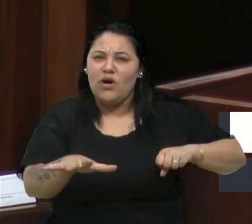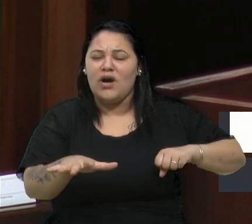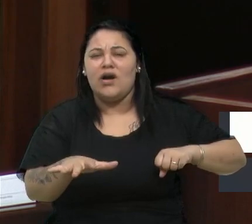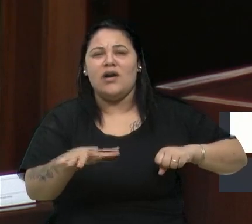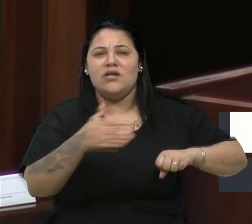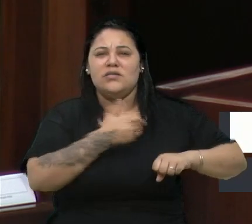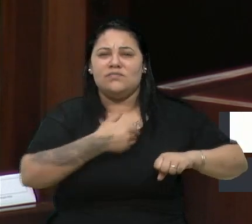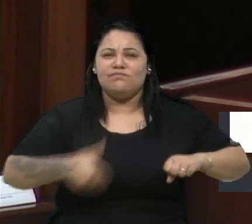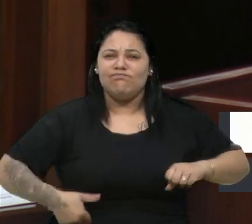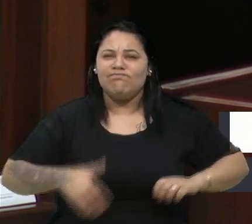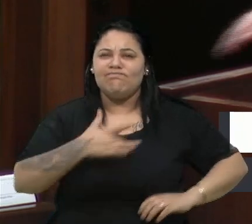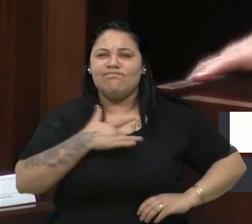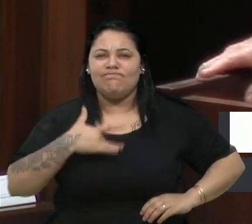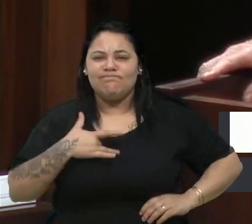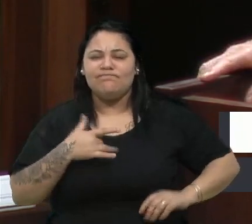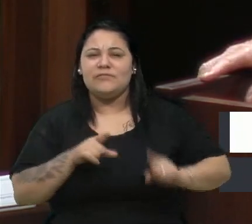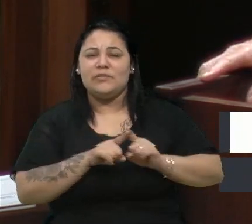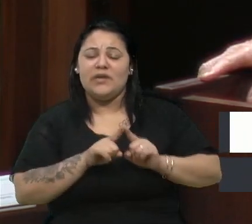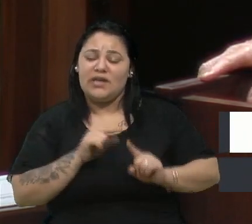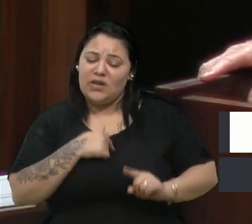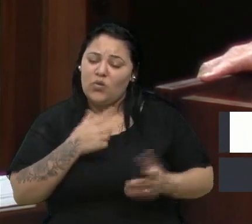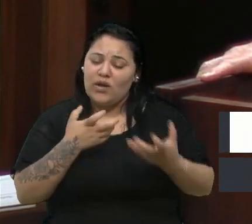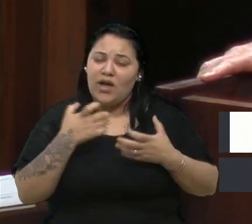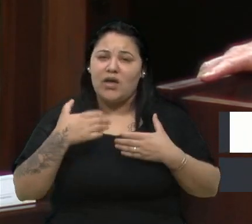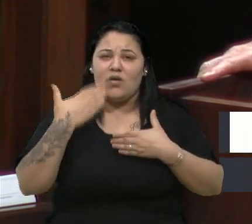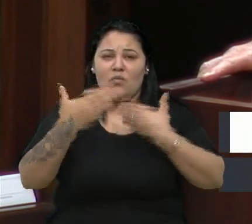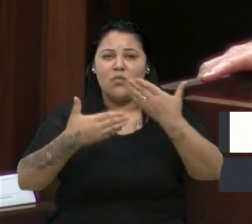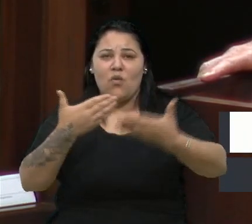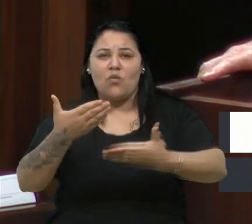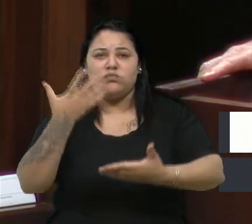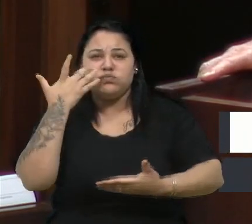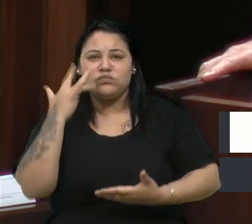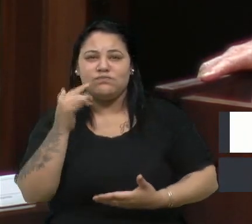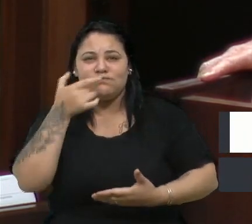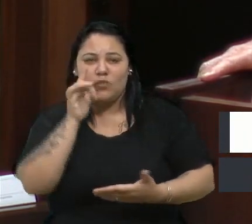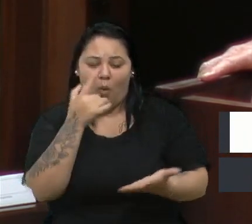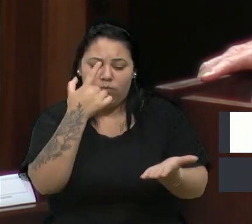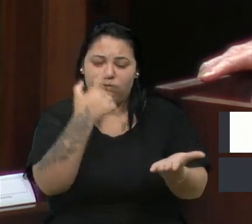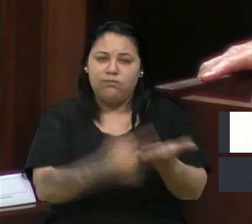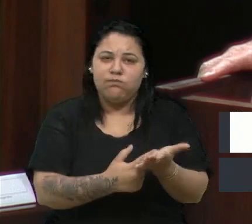nos próximos dias, agendar uma